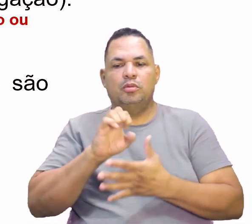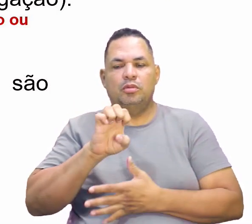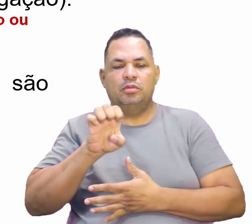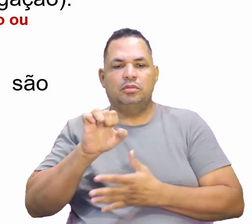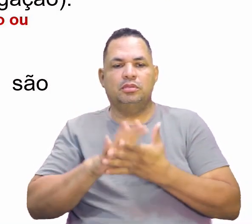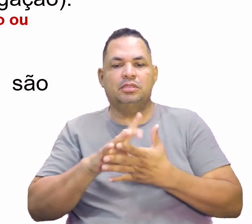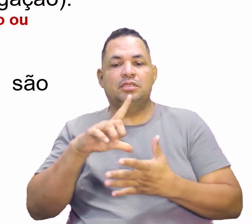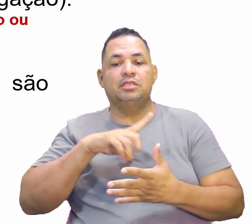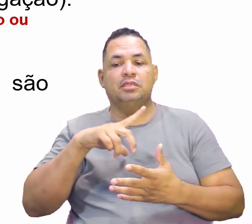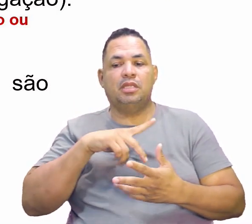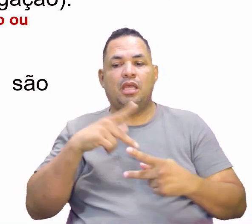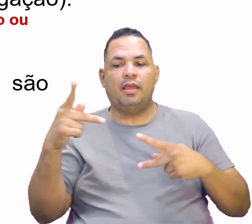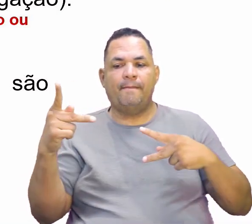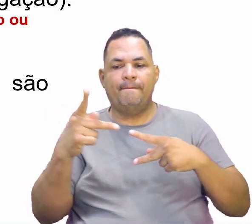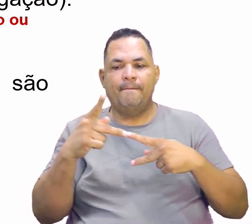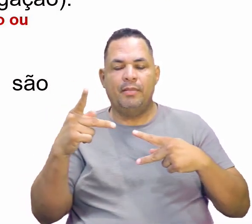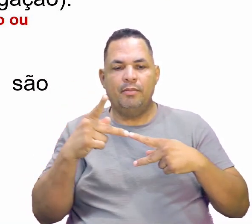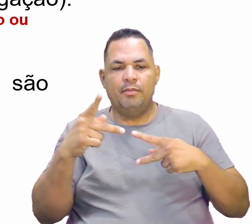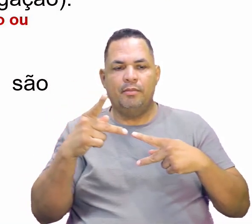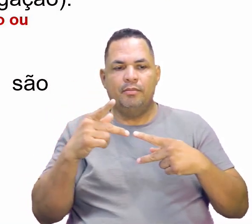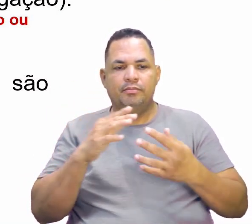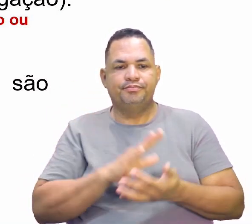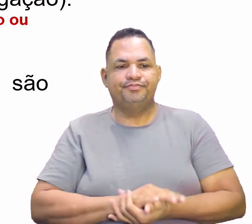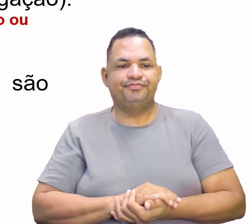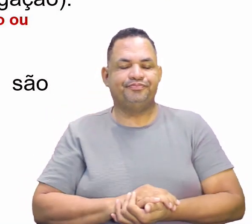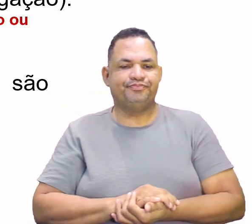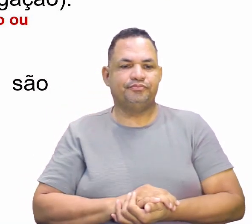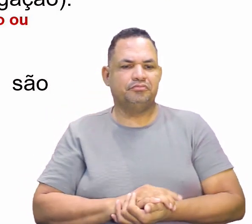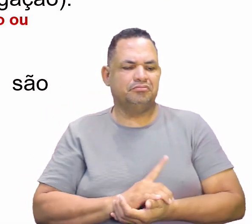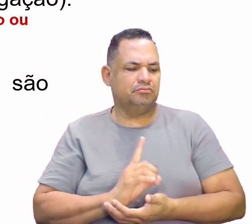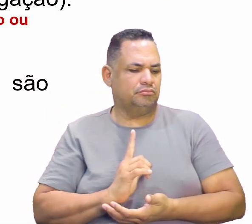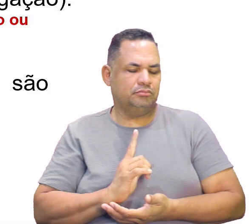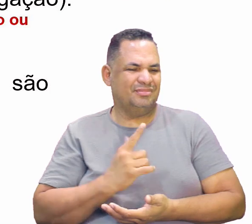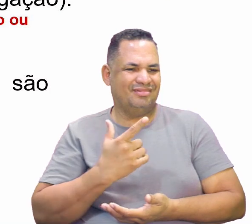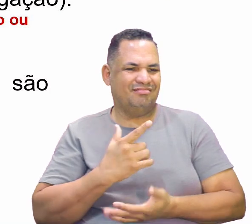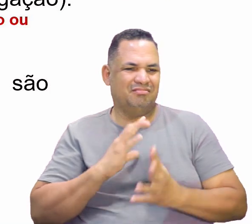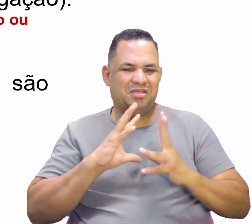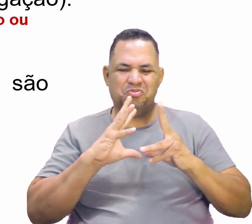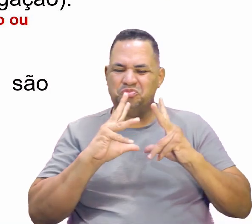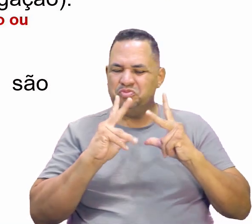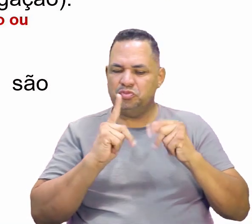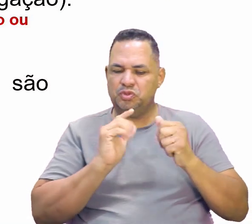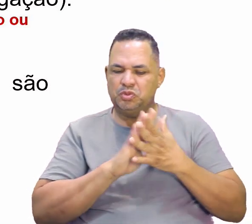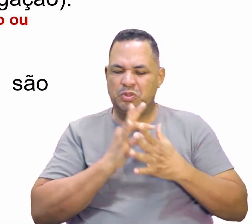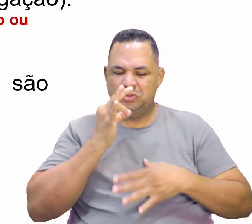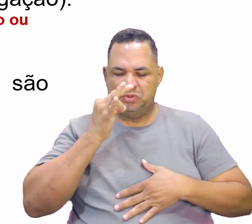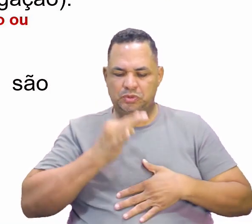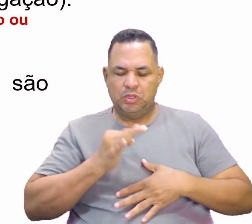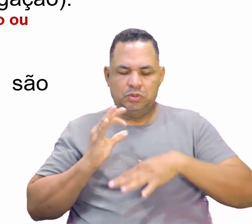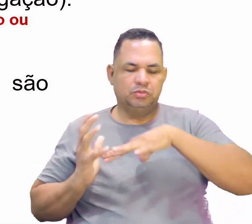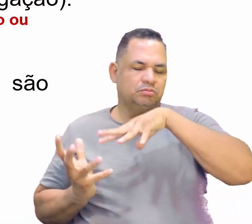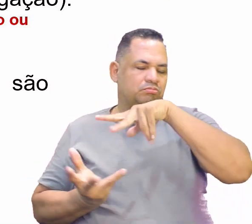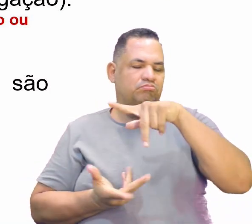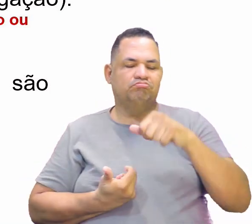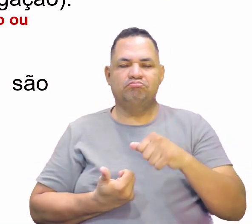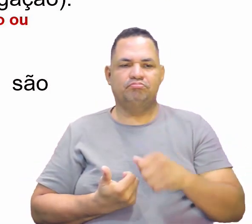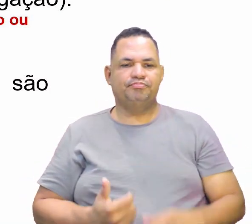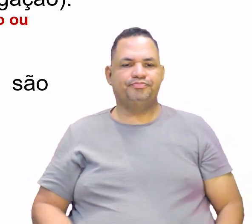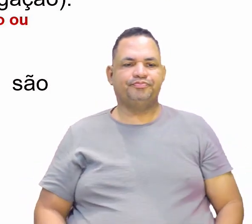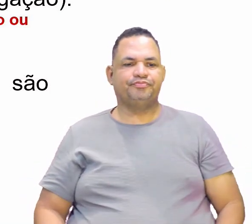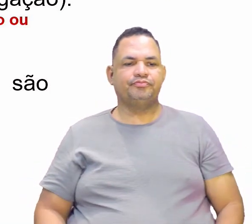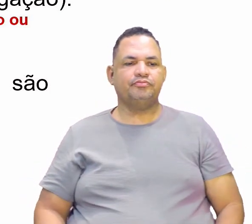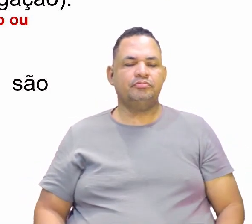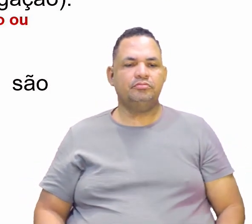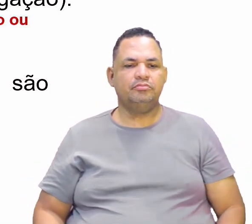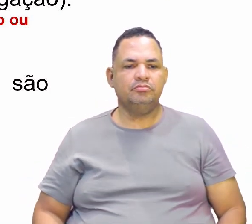a preposição. Nem sempre é justo nesse mundo. Ó, verbo de ligação, verbo ser. Então, o